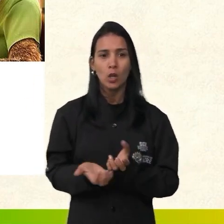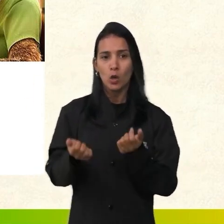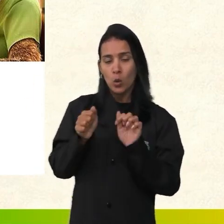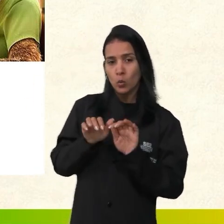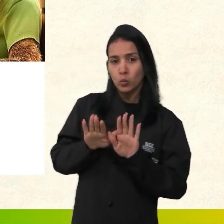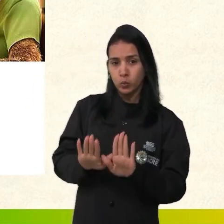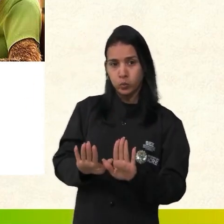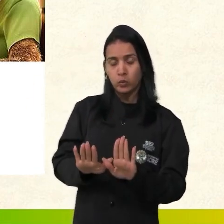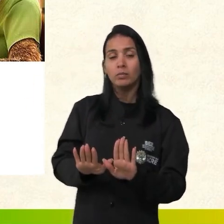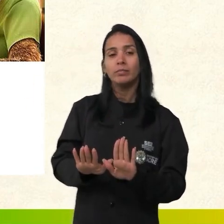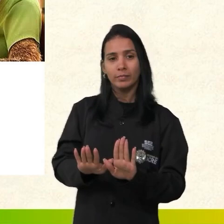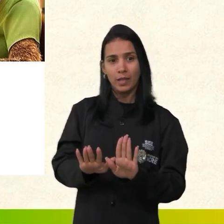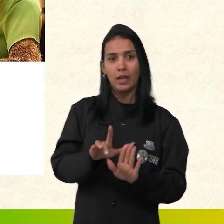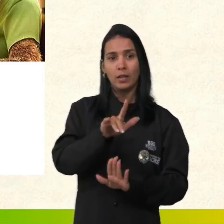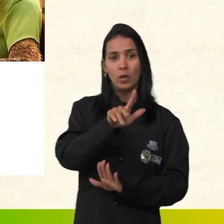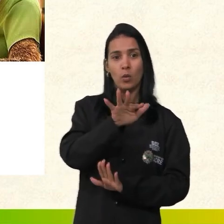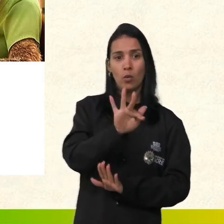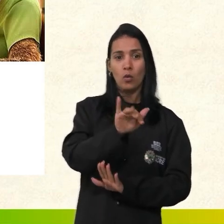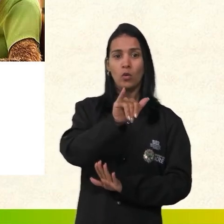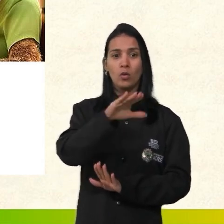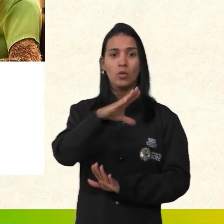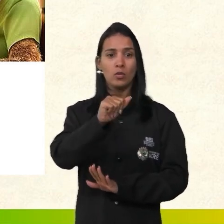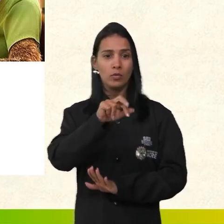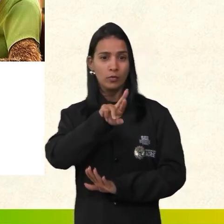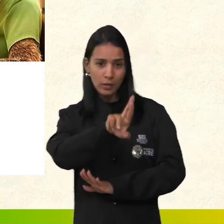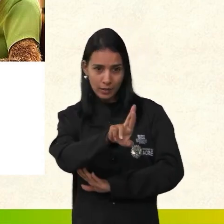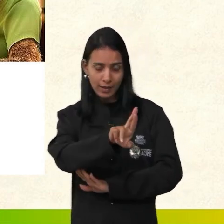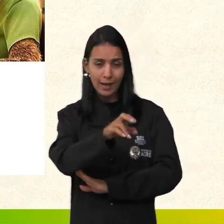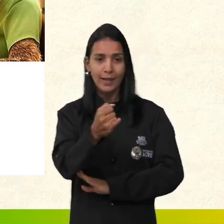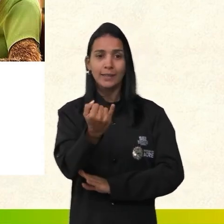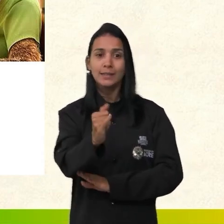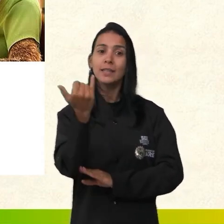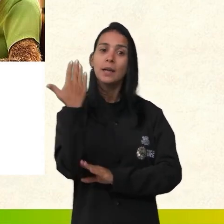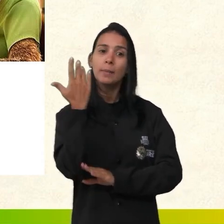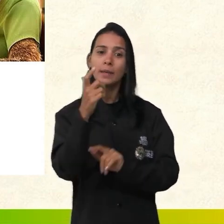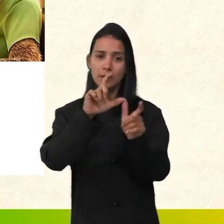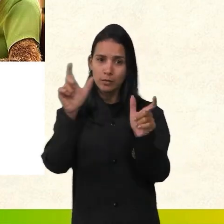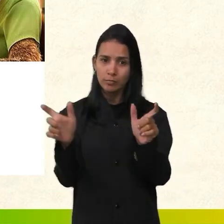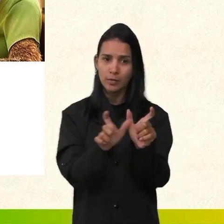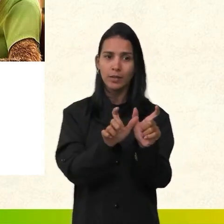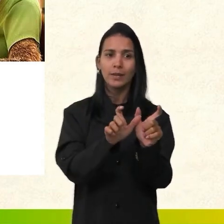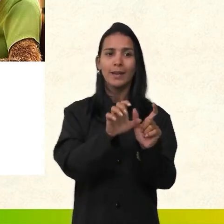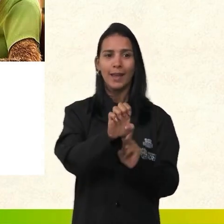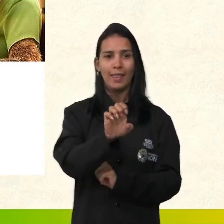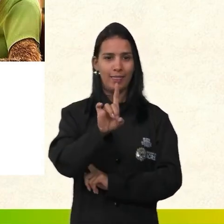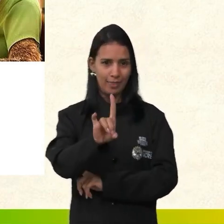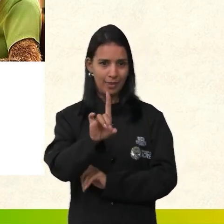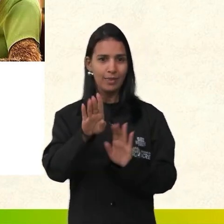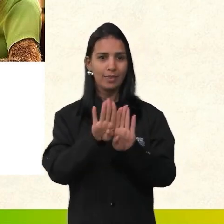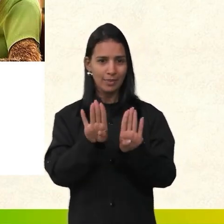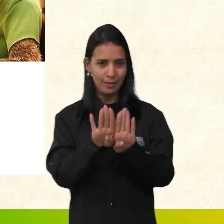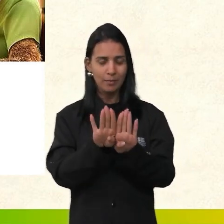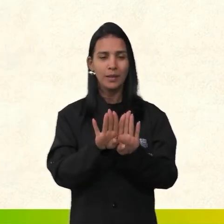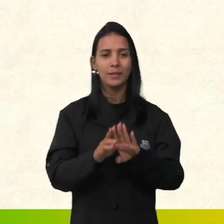ficar. Nós temos aqui stayed, ou seja, ficou ou permaneceu, tudo bem?